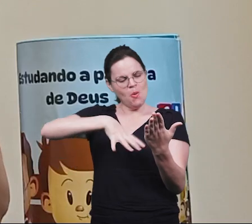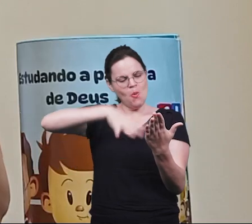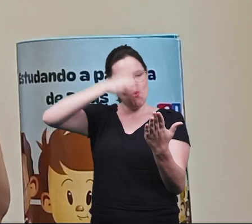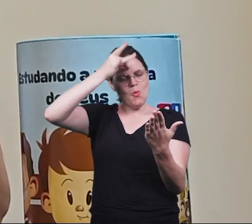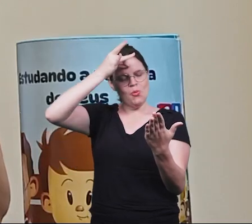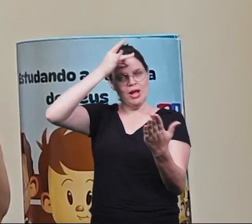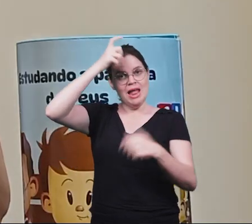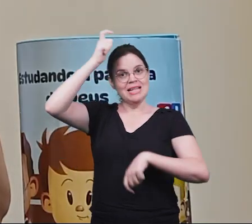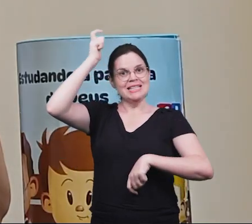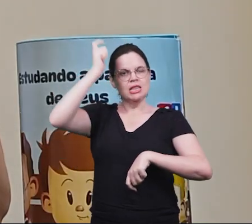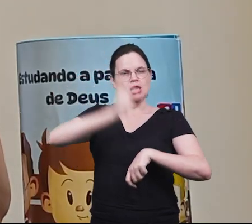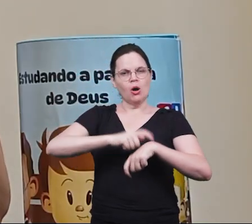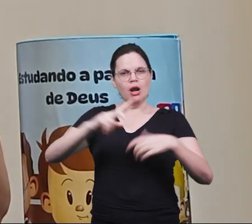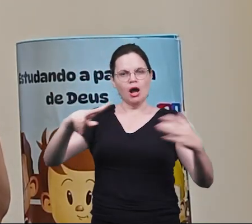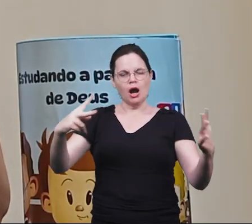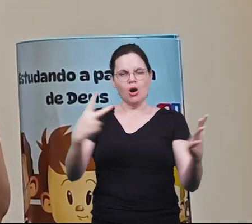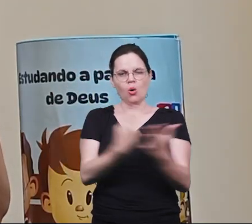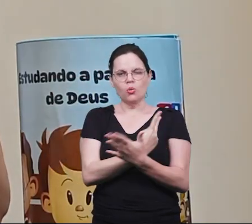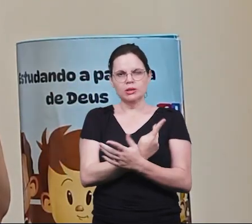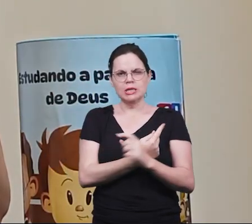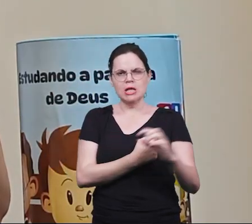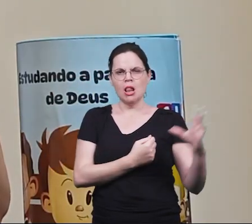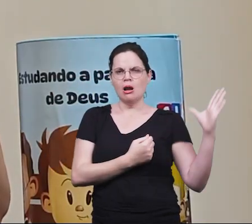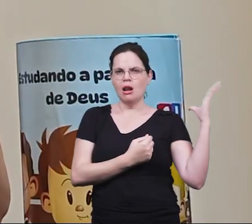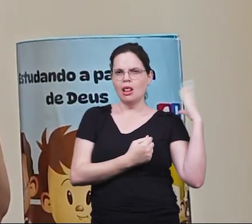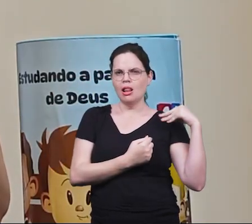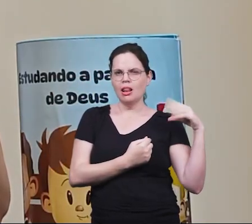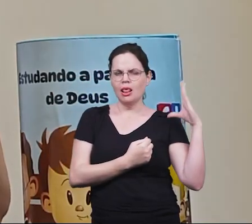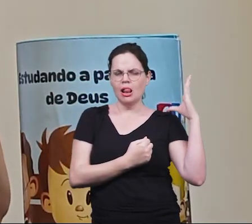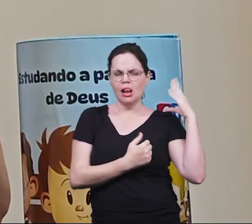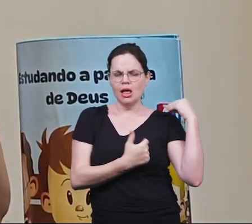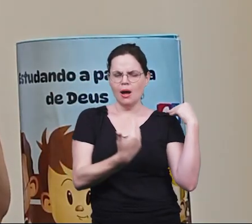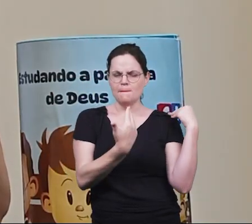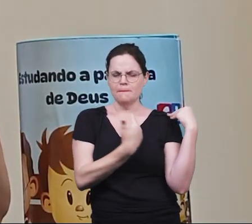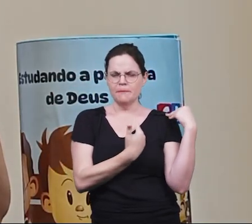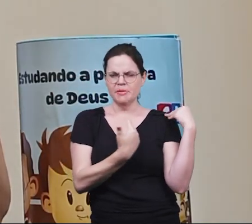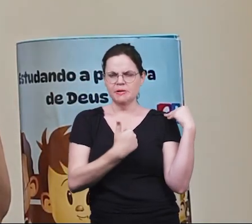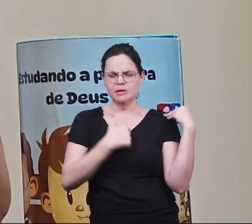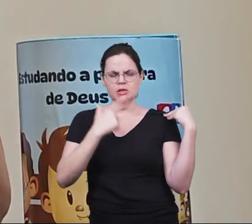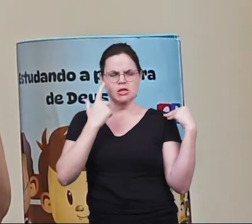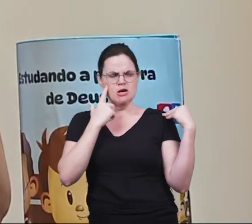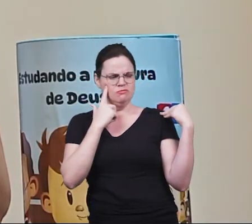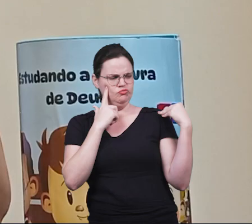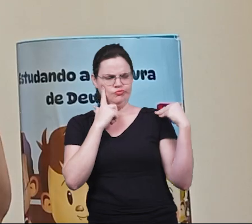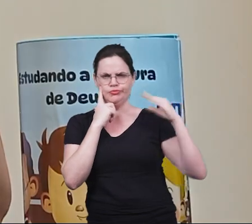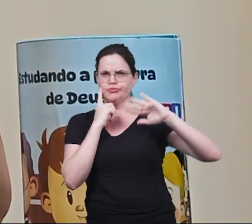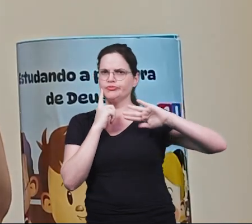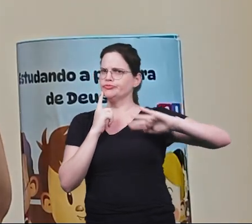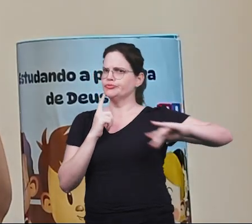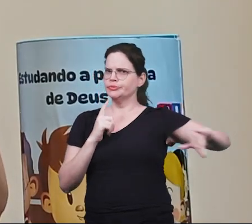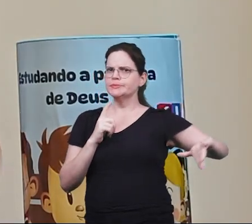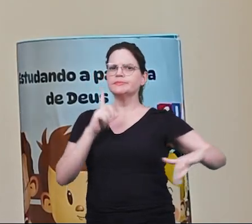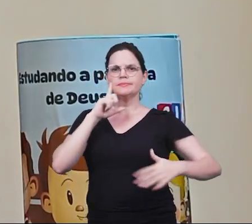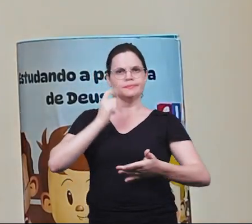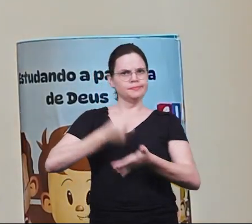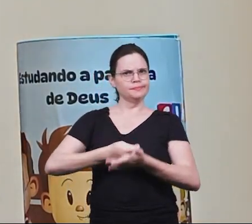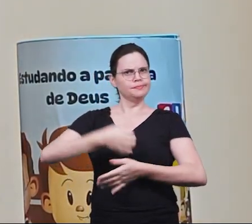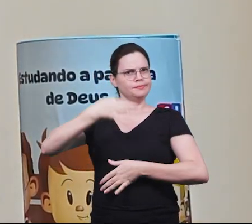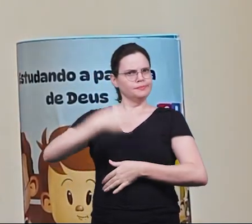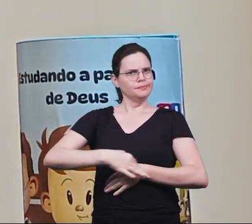de decisão, no momento que tiver que escolher lá com os amigos na escola, saberemos escolher